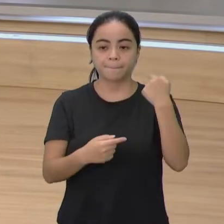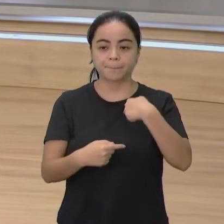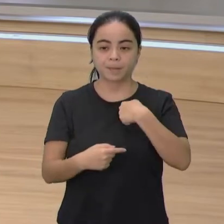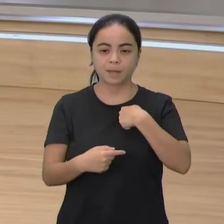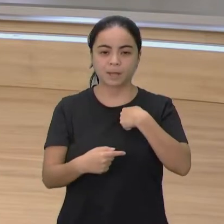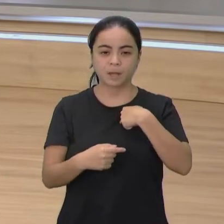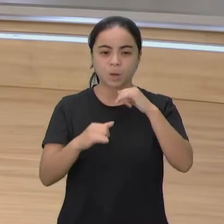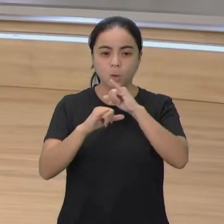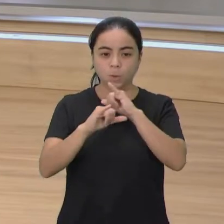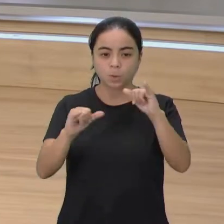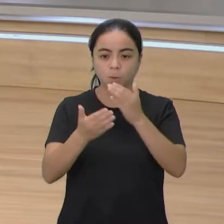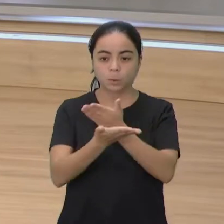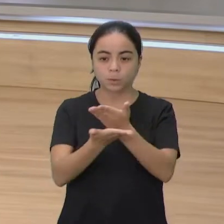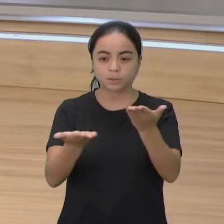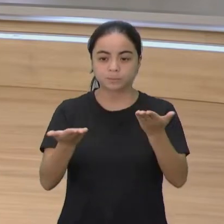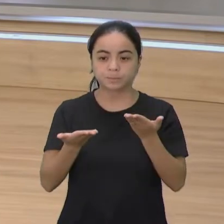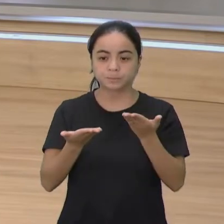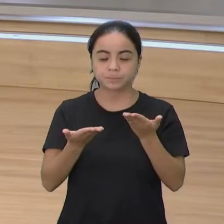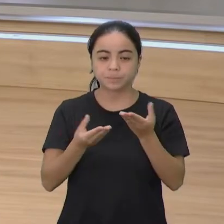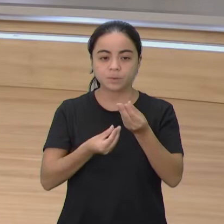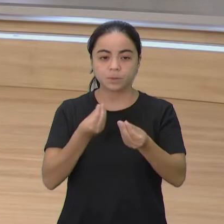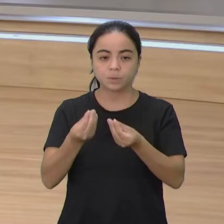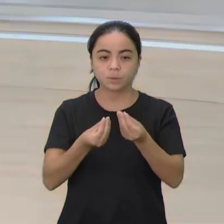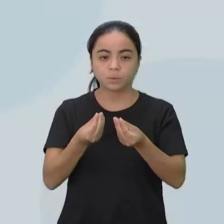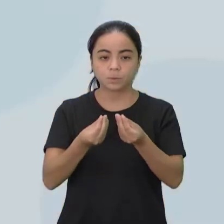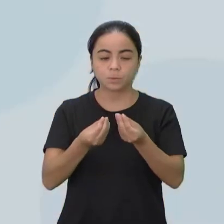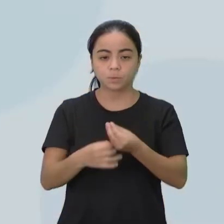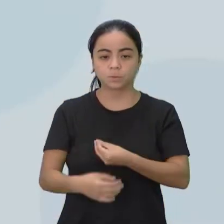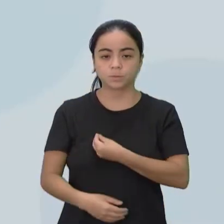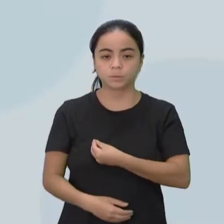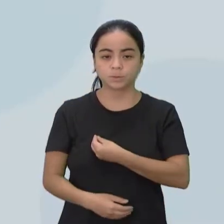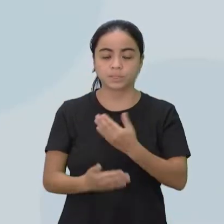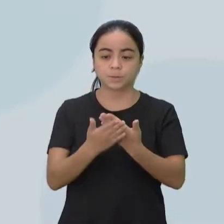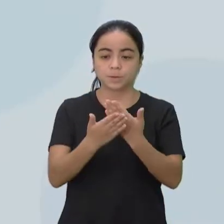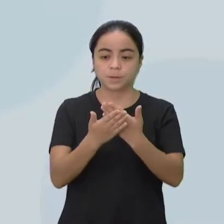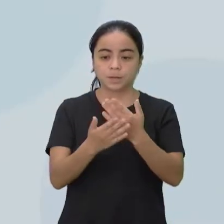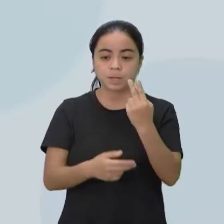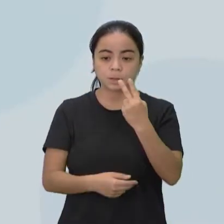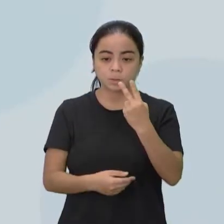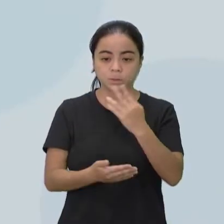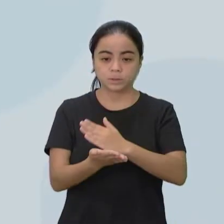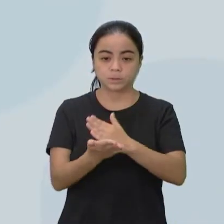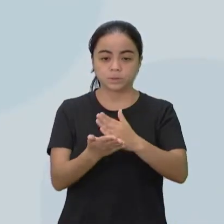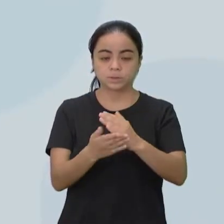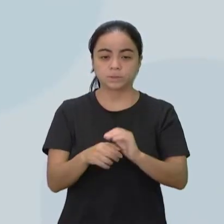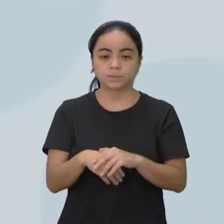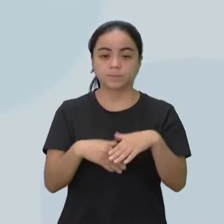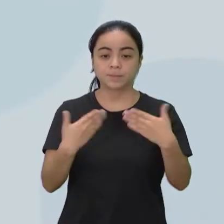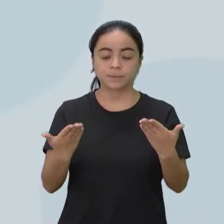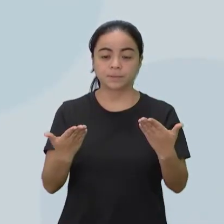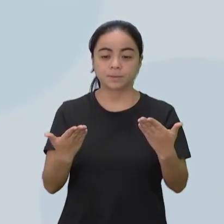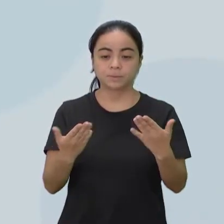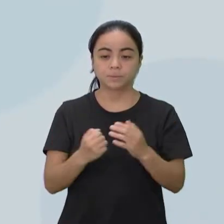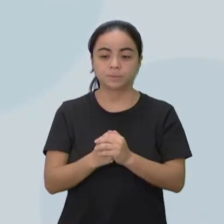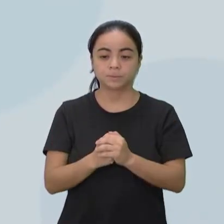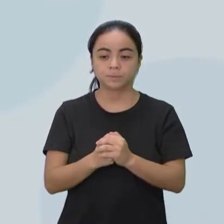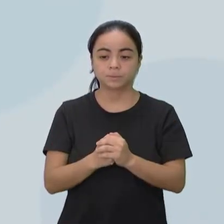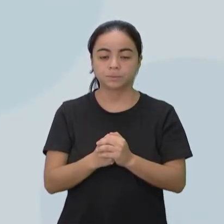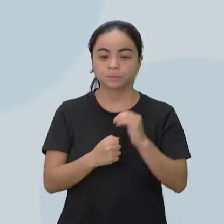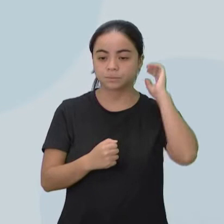para vocês como que vai funcionar, né? Então, aqui, aula 2 de introdução. Eu falei o seguinte, ó, nós temos aqui